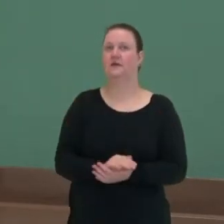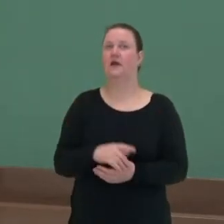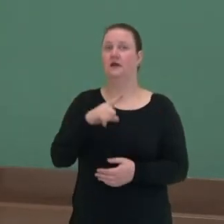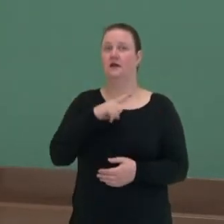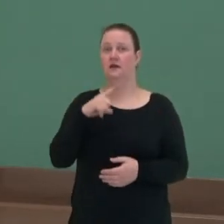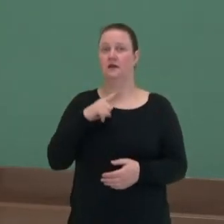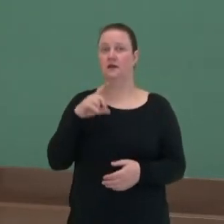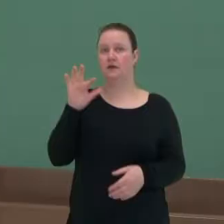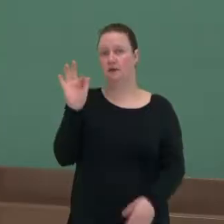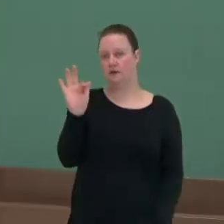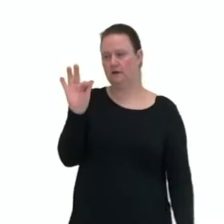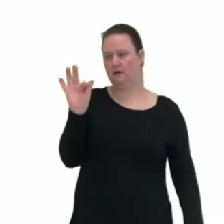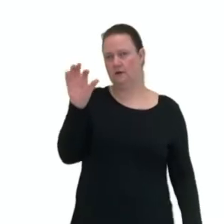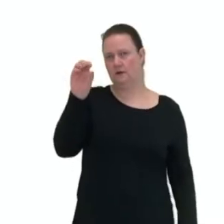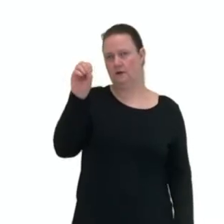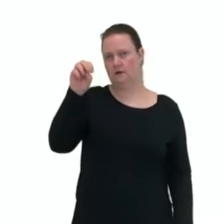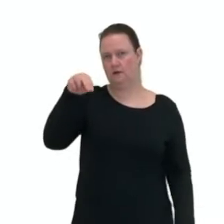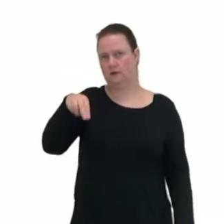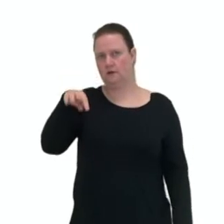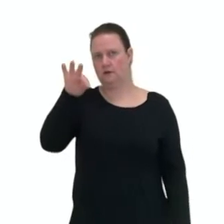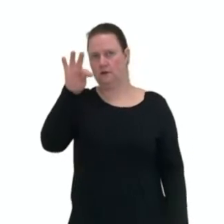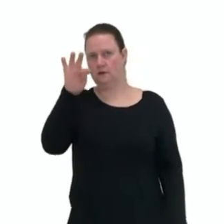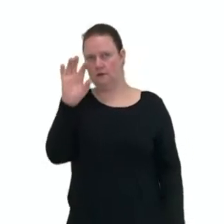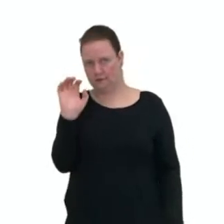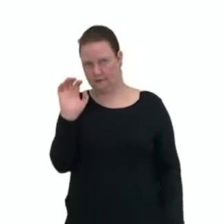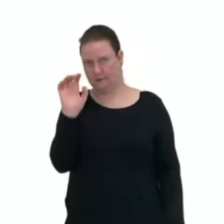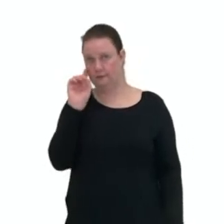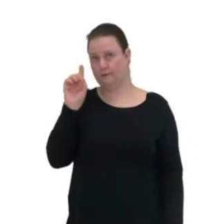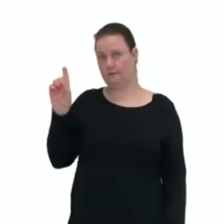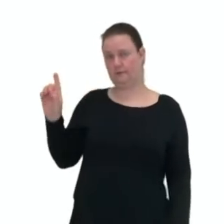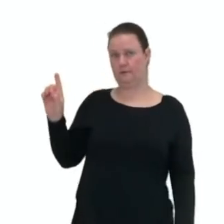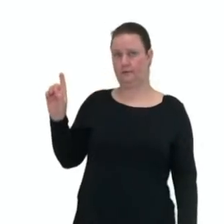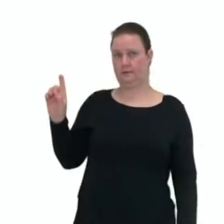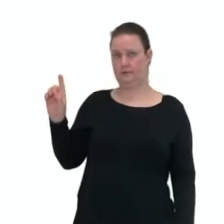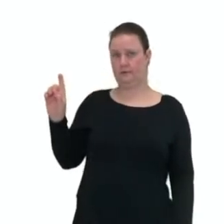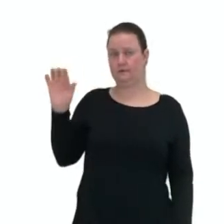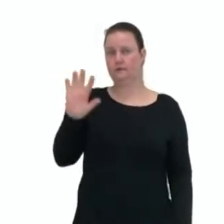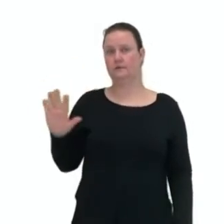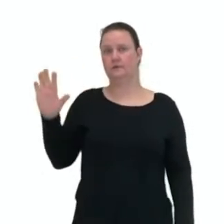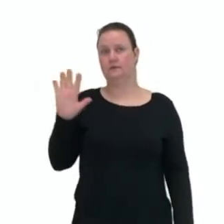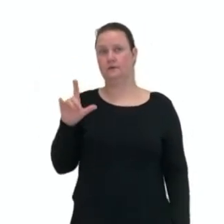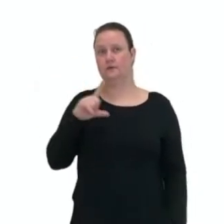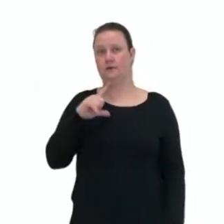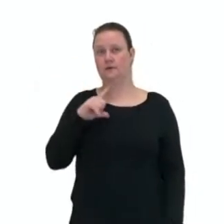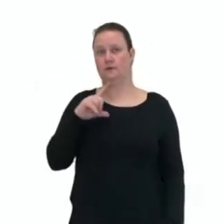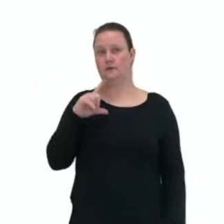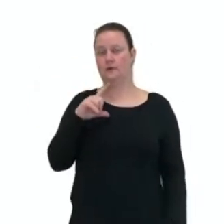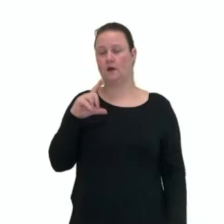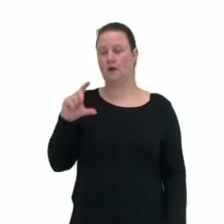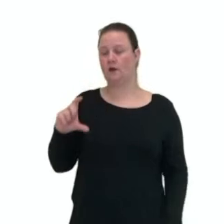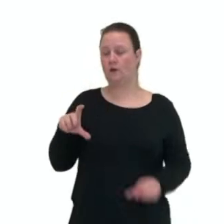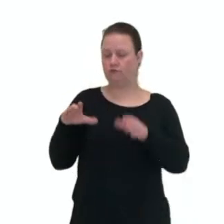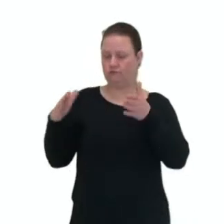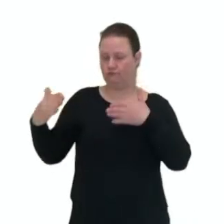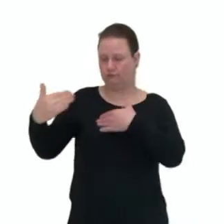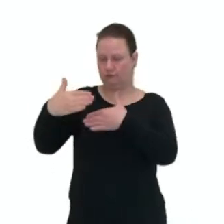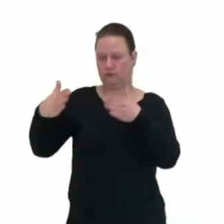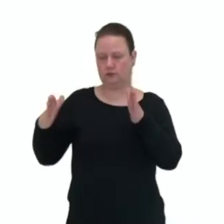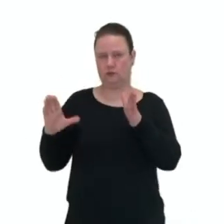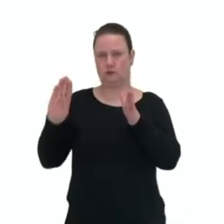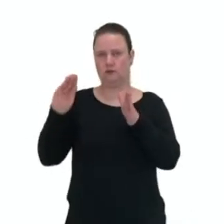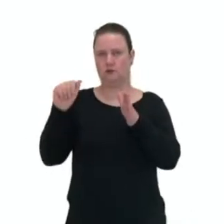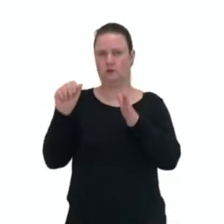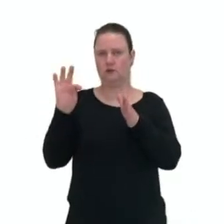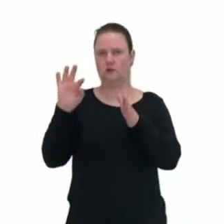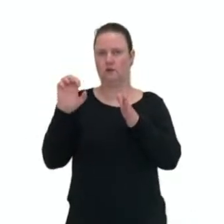uma fonte. Nesse caso aqui, na tela, nós temos uma bateria, muito semelhante, por